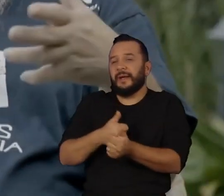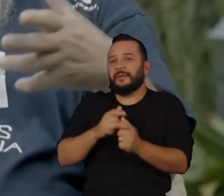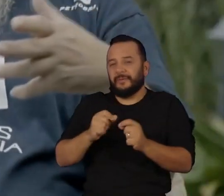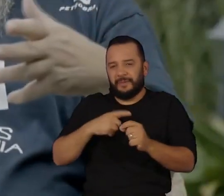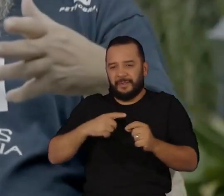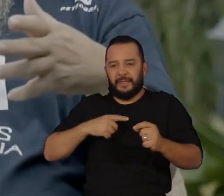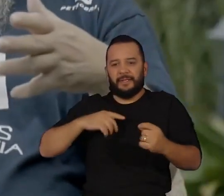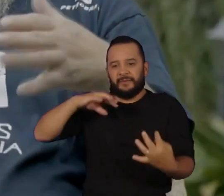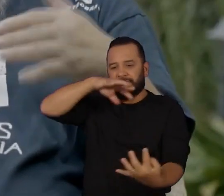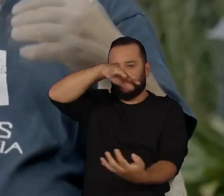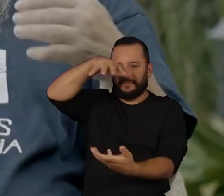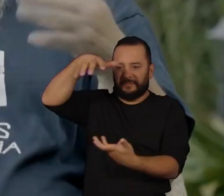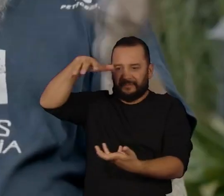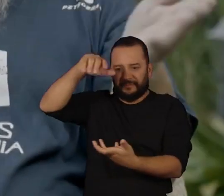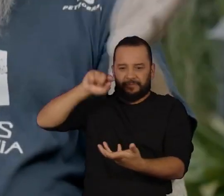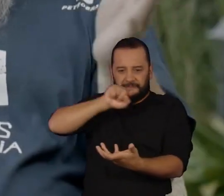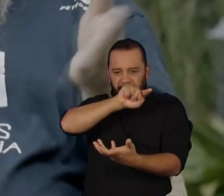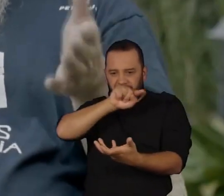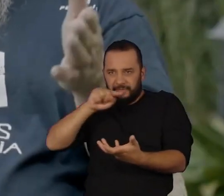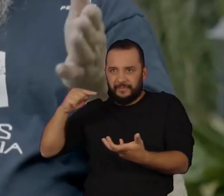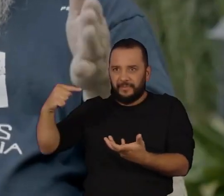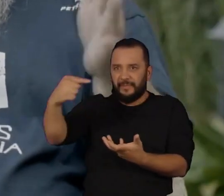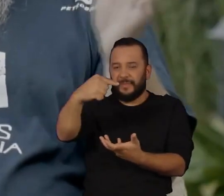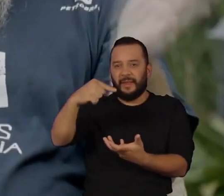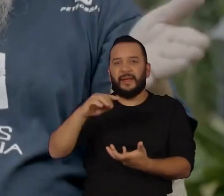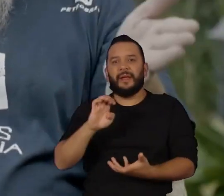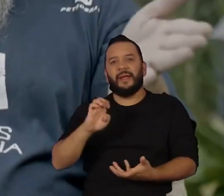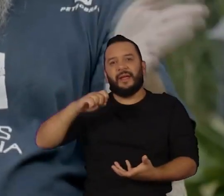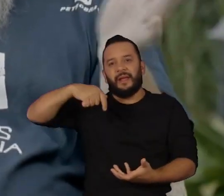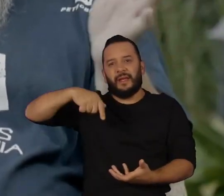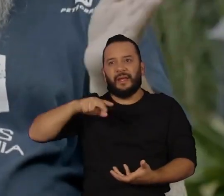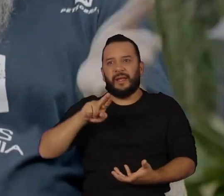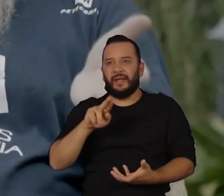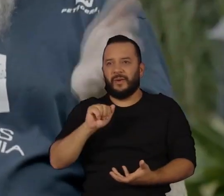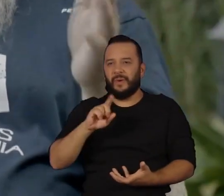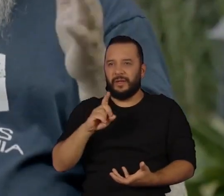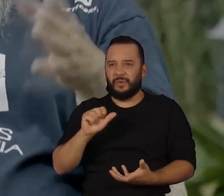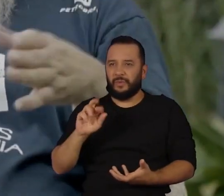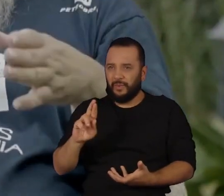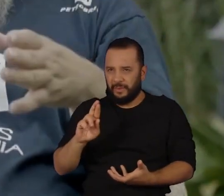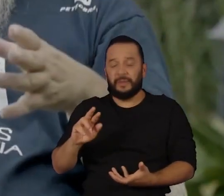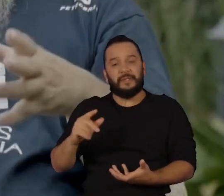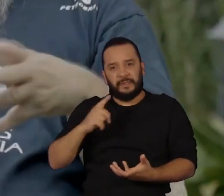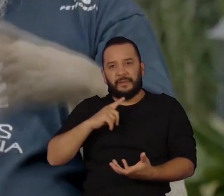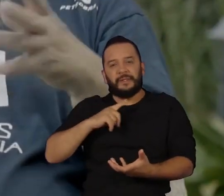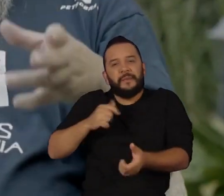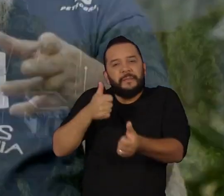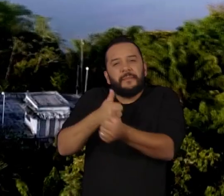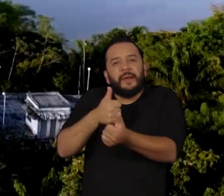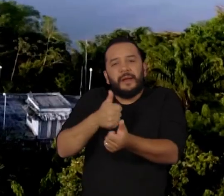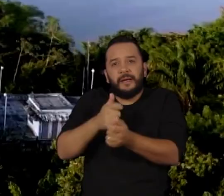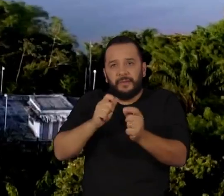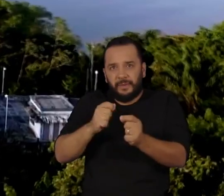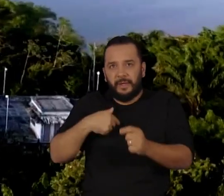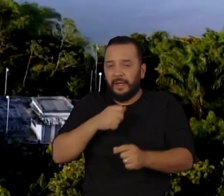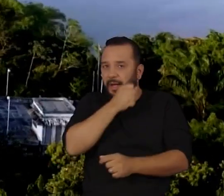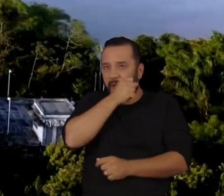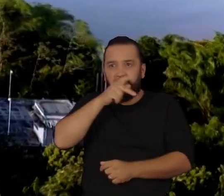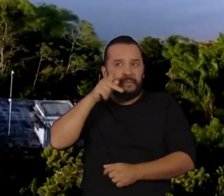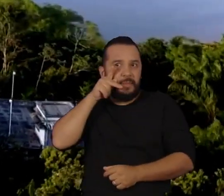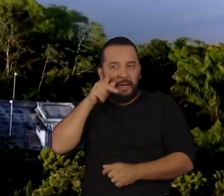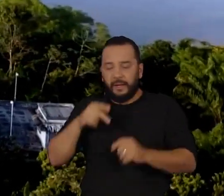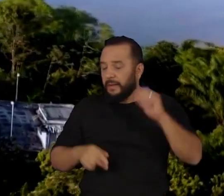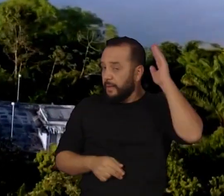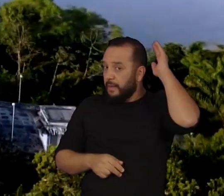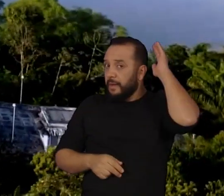essa é a faixa que está a costa amazônica, né, que cobre os estados do Amapá, do Pará e do Maranhão. É nessa zona que a